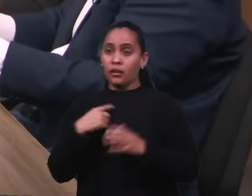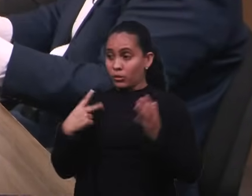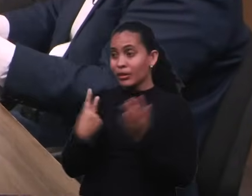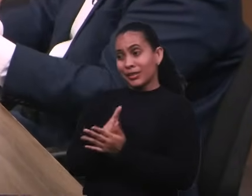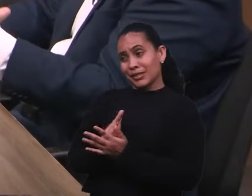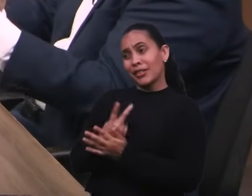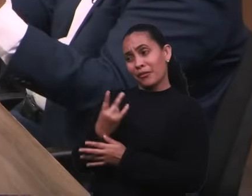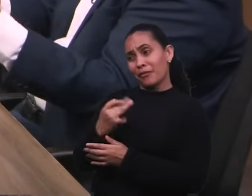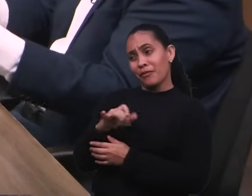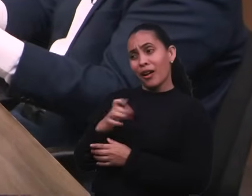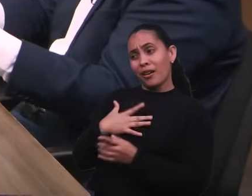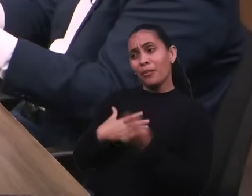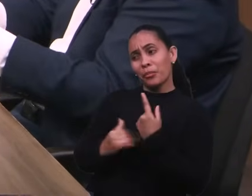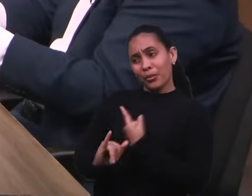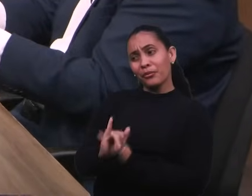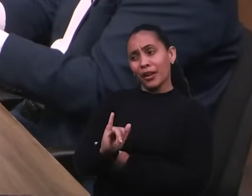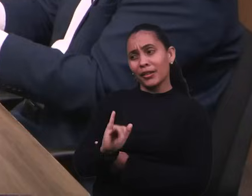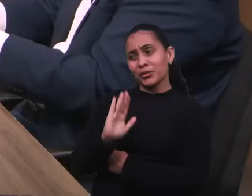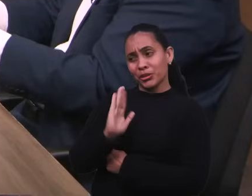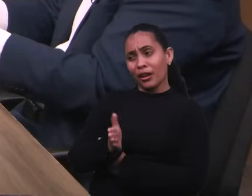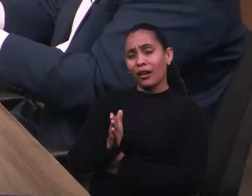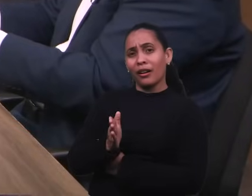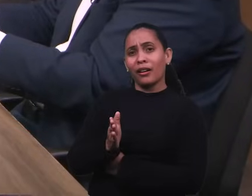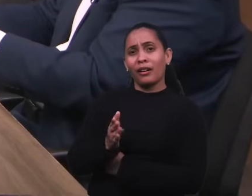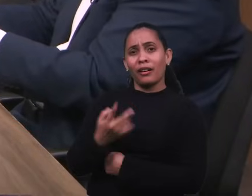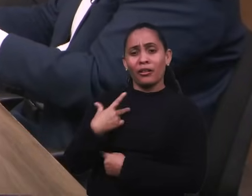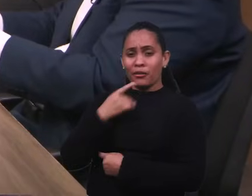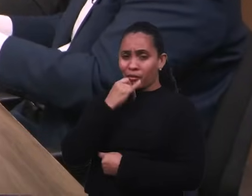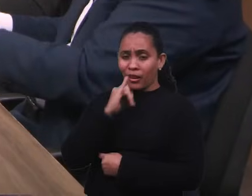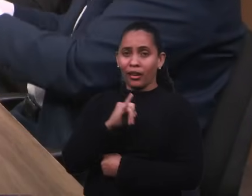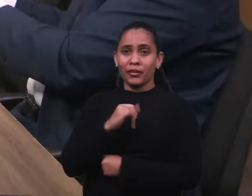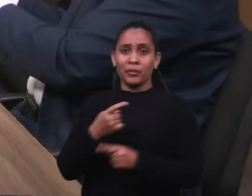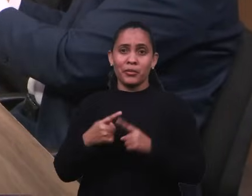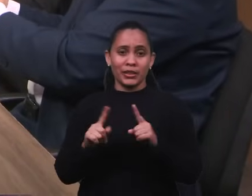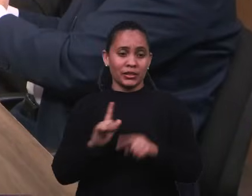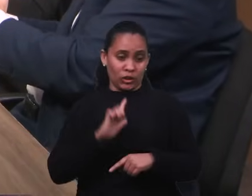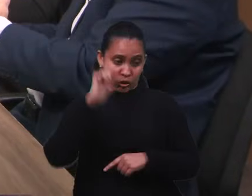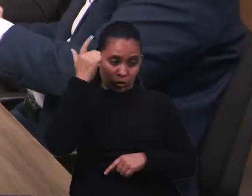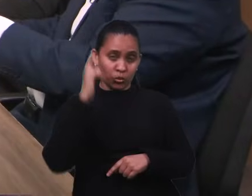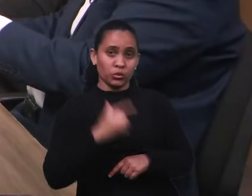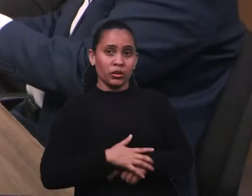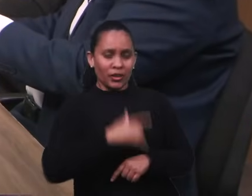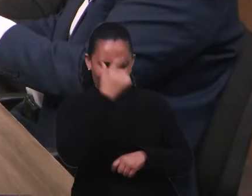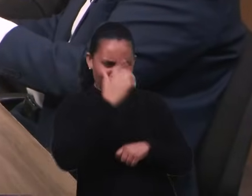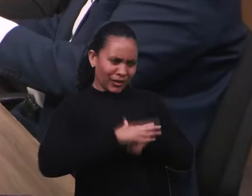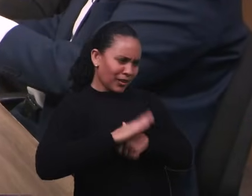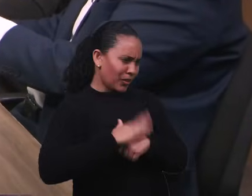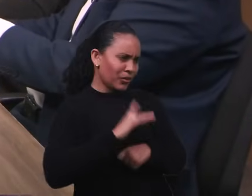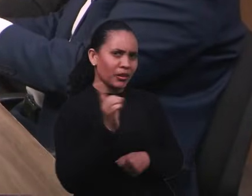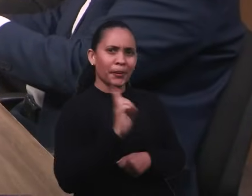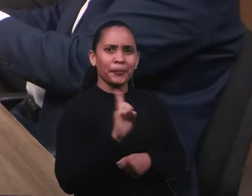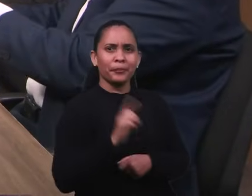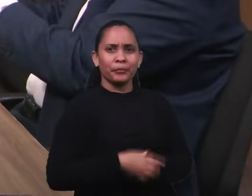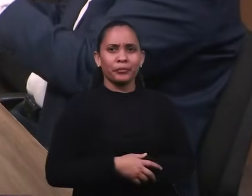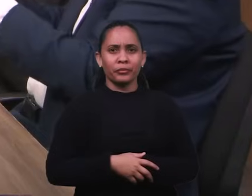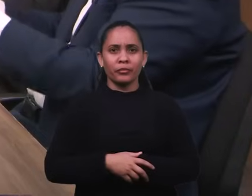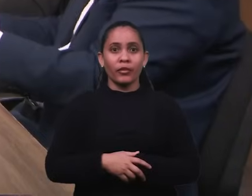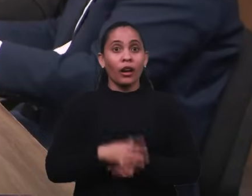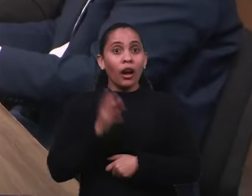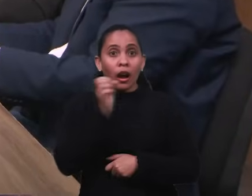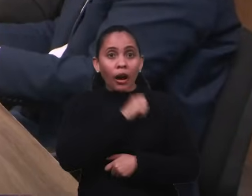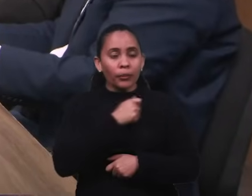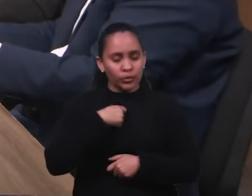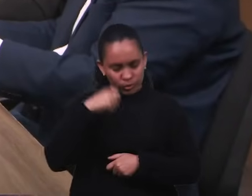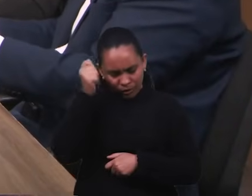porque é profético, né? O Senhor já tinha profetizado a respeito disso, mas que seja outro. Eu não, ele deveria fazer o que ali imediatamente?